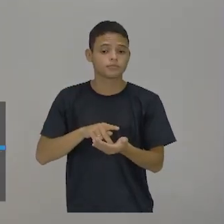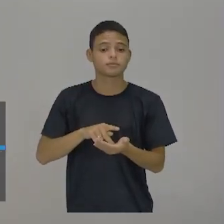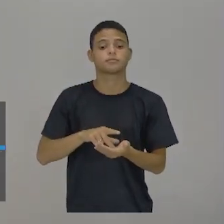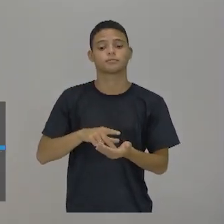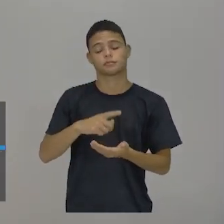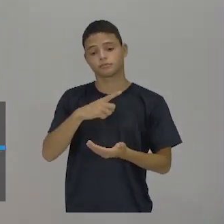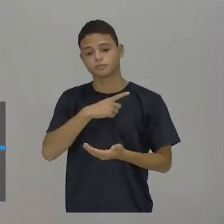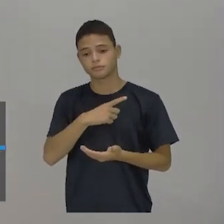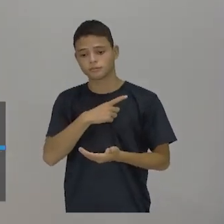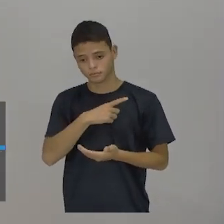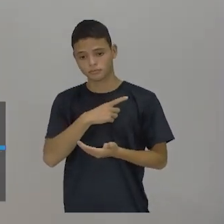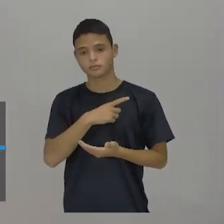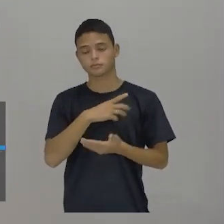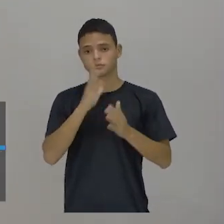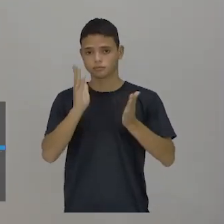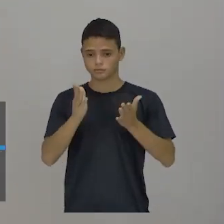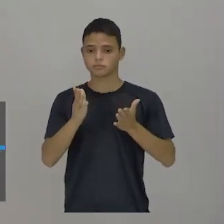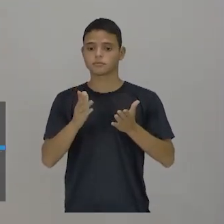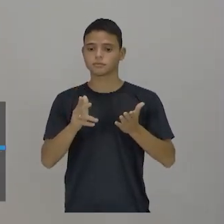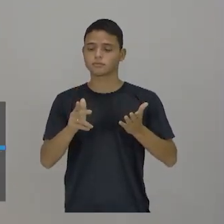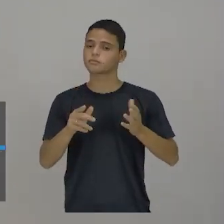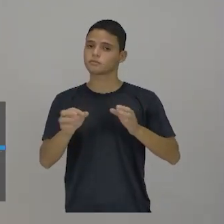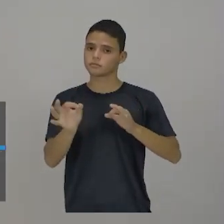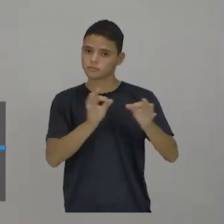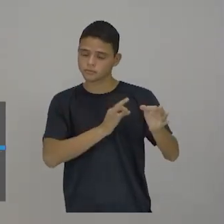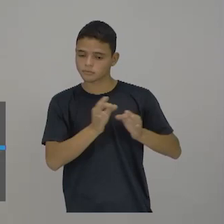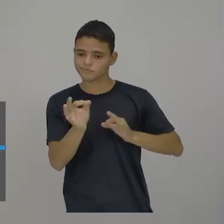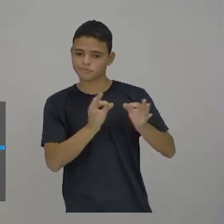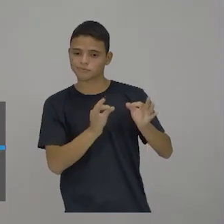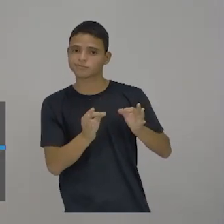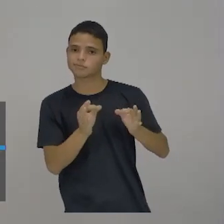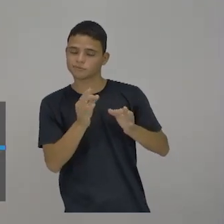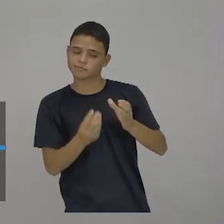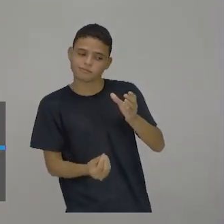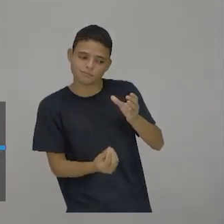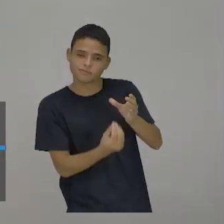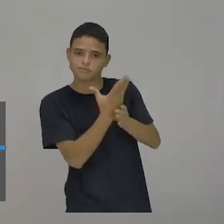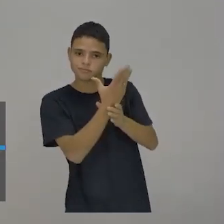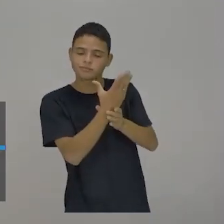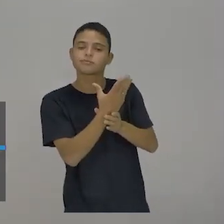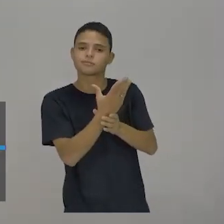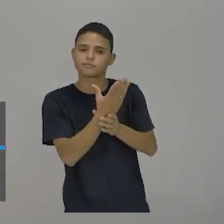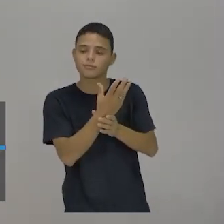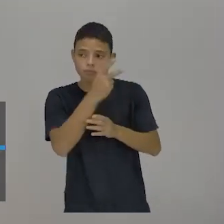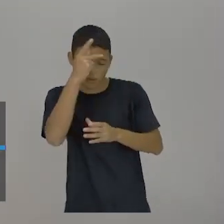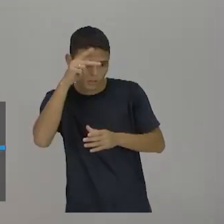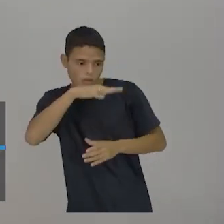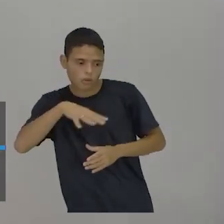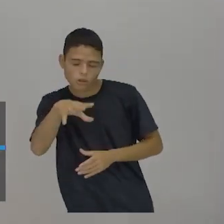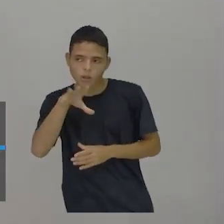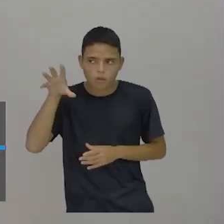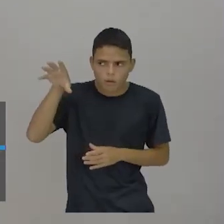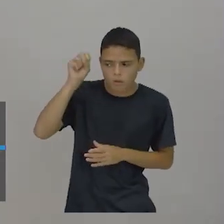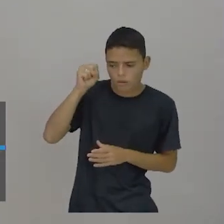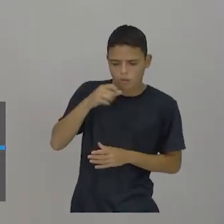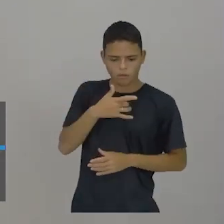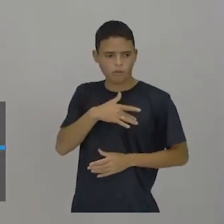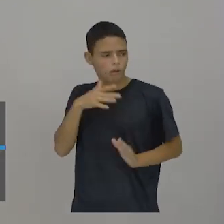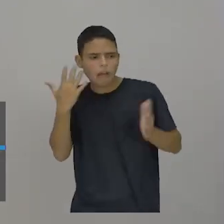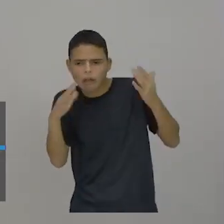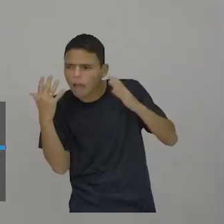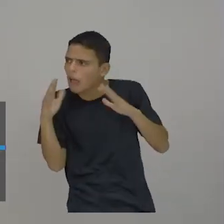que essa situação foi polêmica, foi toda criada, então uma notícia de rádio, as pessoas ficaram com medo, assustadas, em